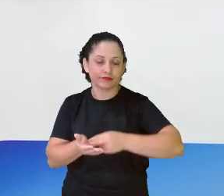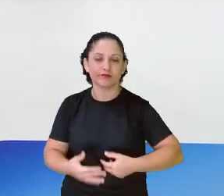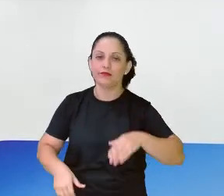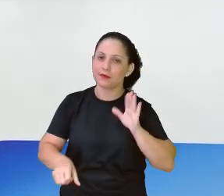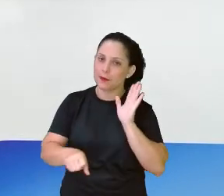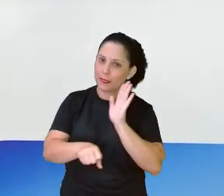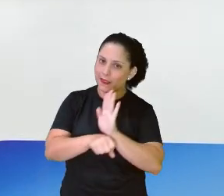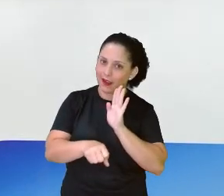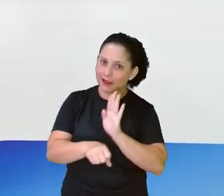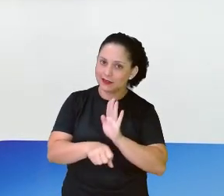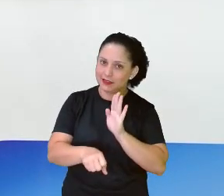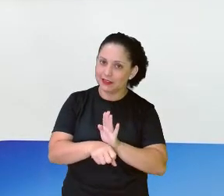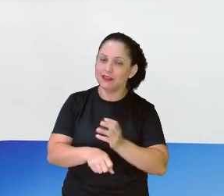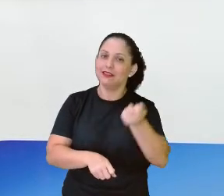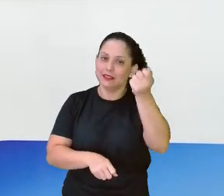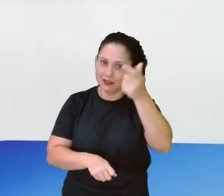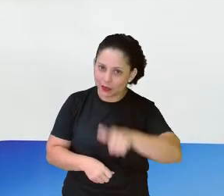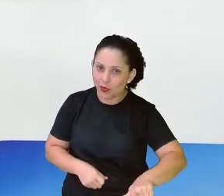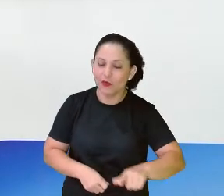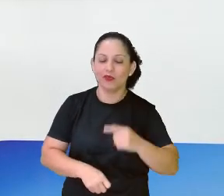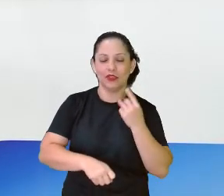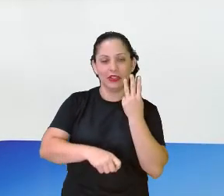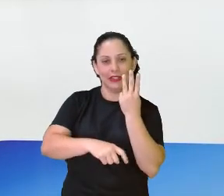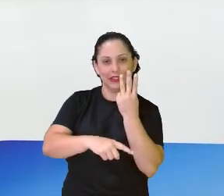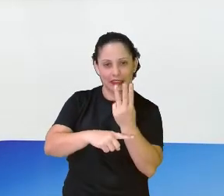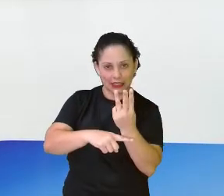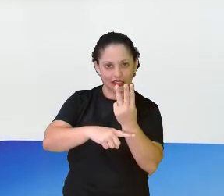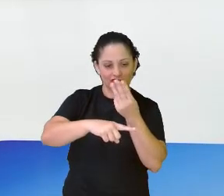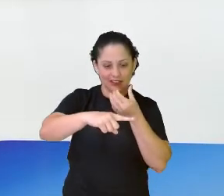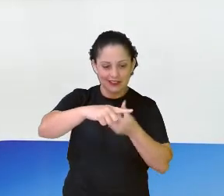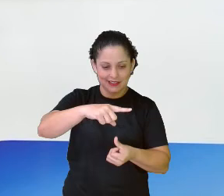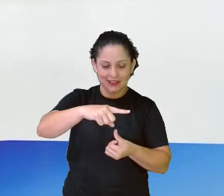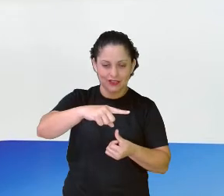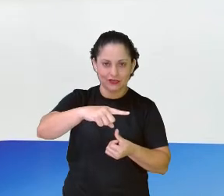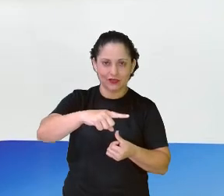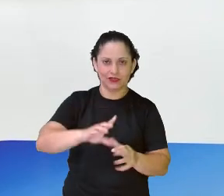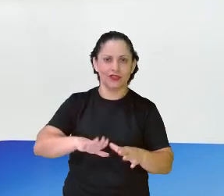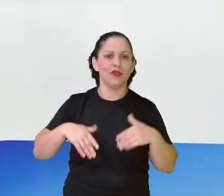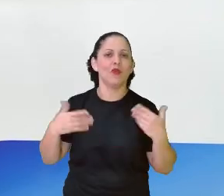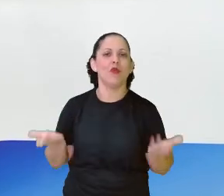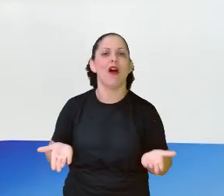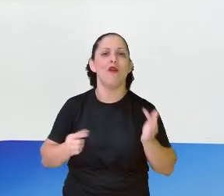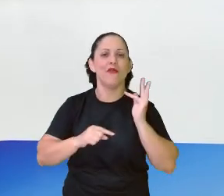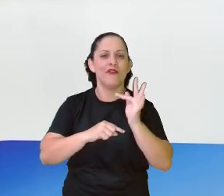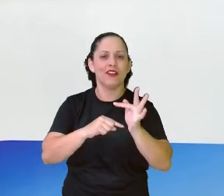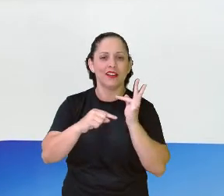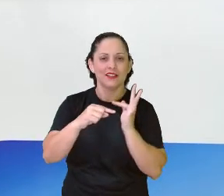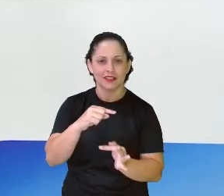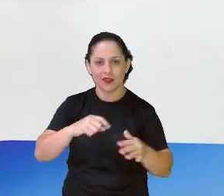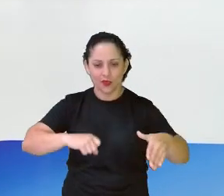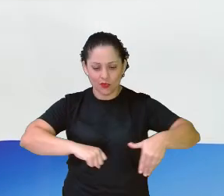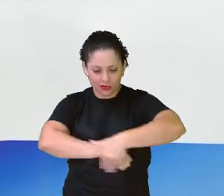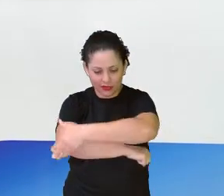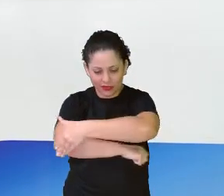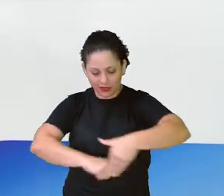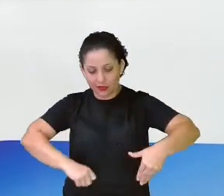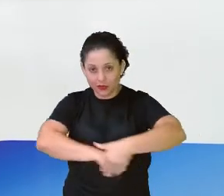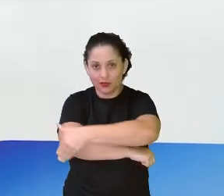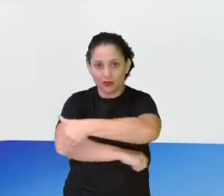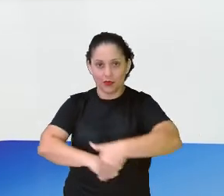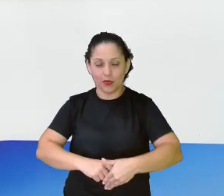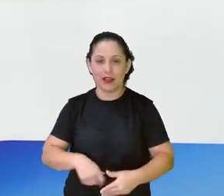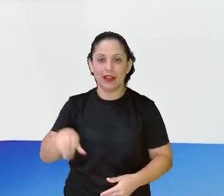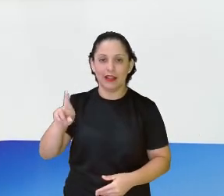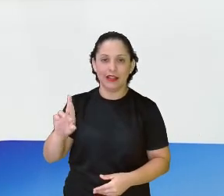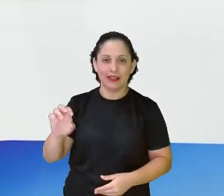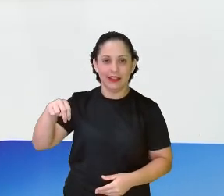tarde, mais 3 sextos. Que fração da estrada Renato percorreu no mesmo dia.